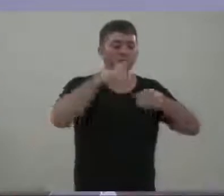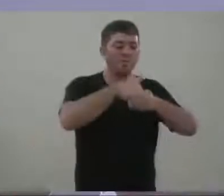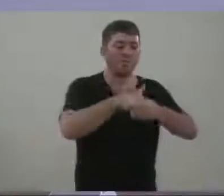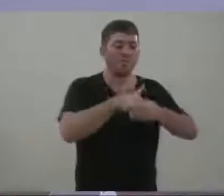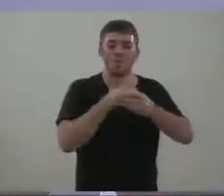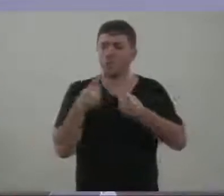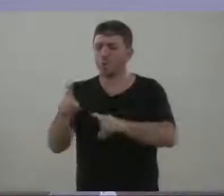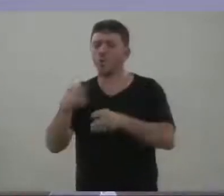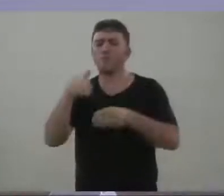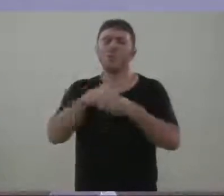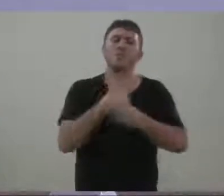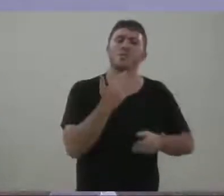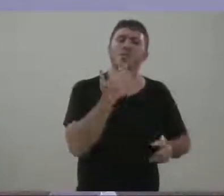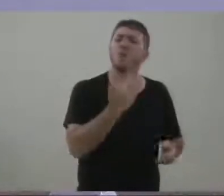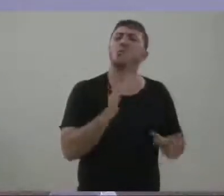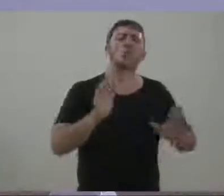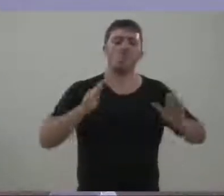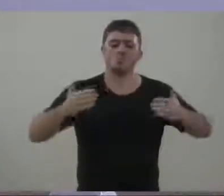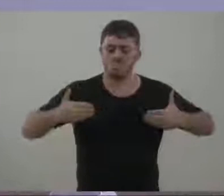e assim segue o barco.